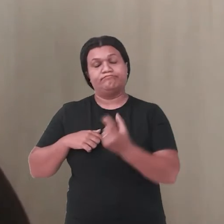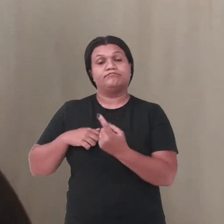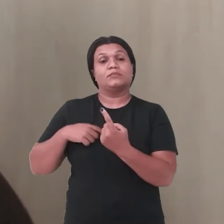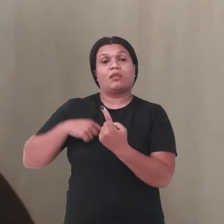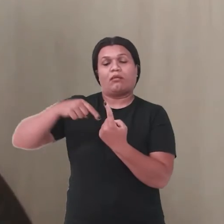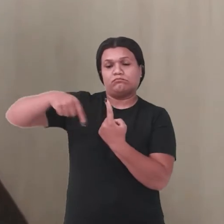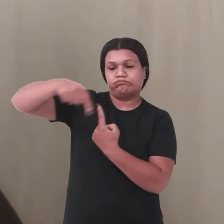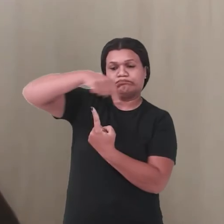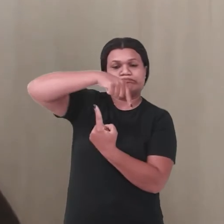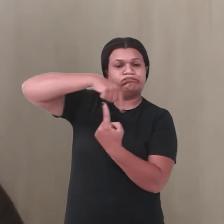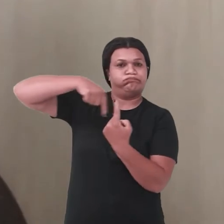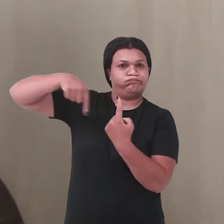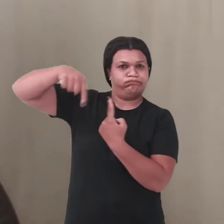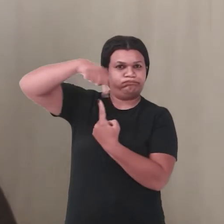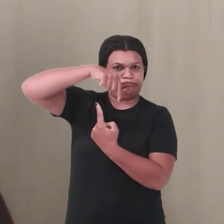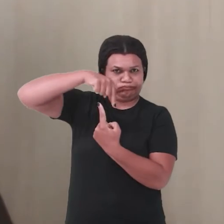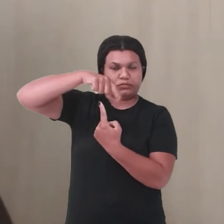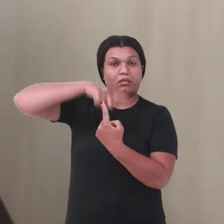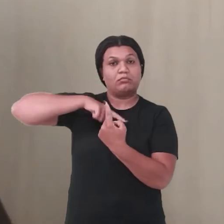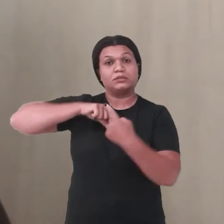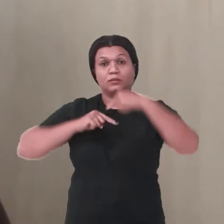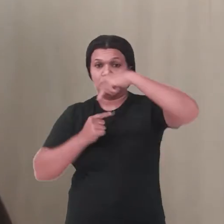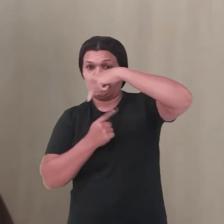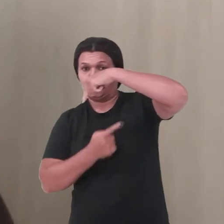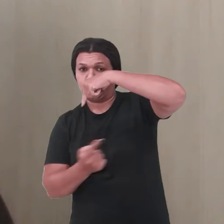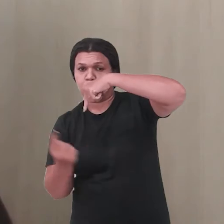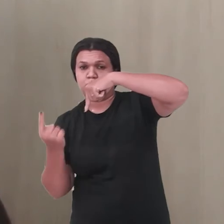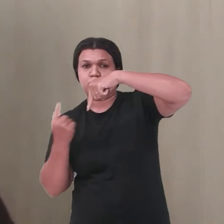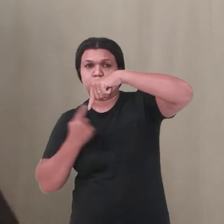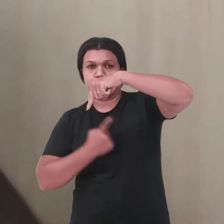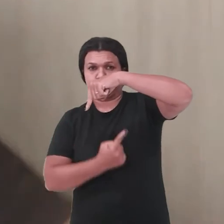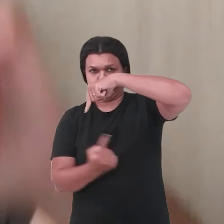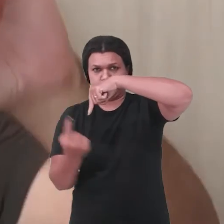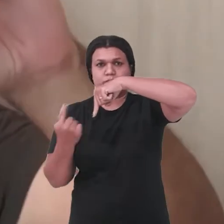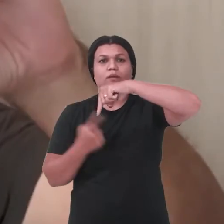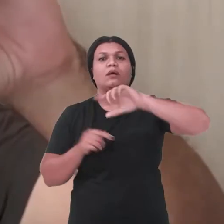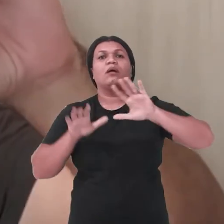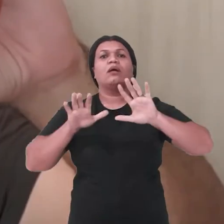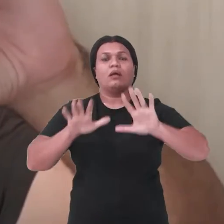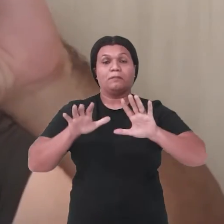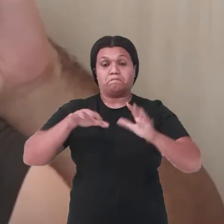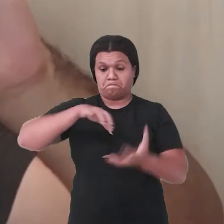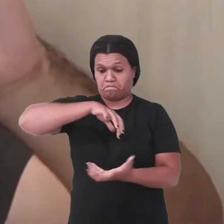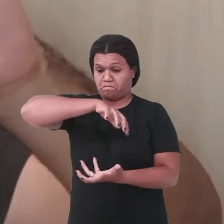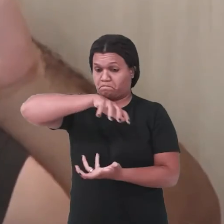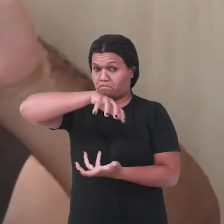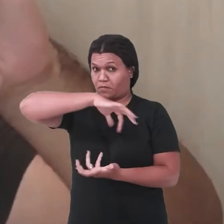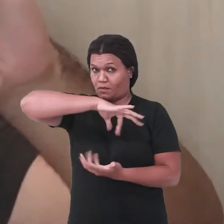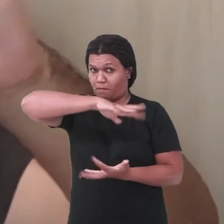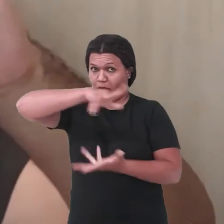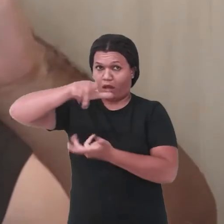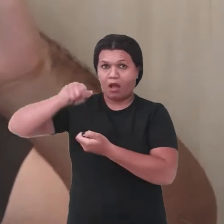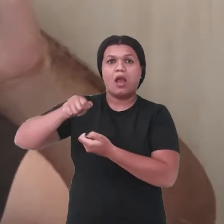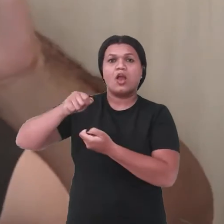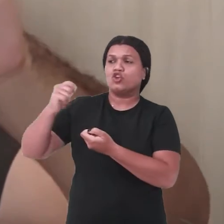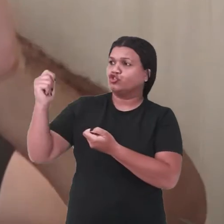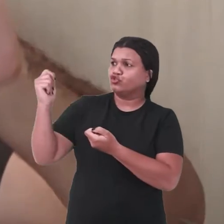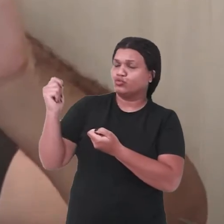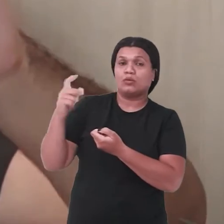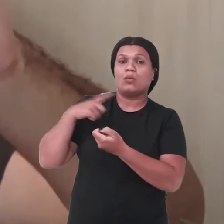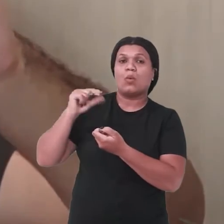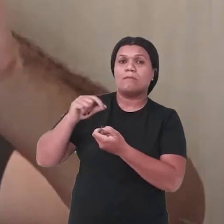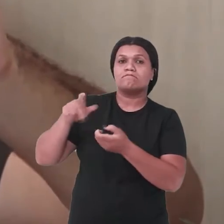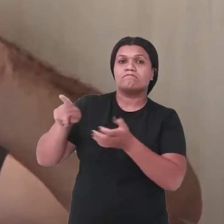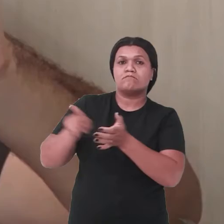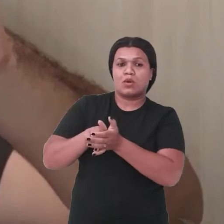e o movimento de translação. Começando então pelo movimento de rotação, ele é o movimento que o planeta Terra faz em